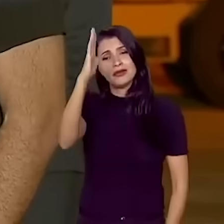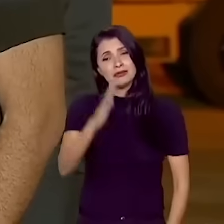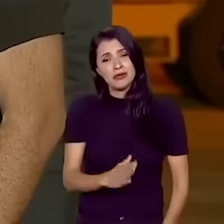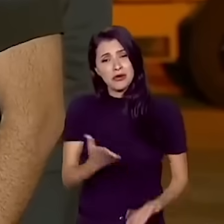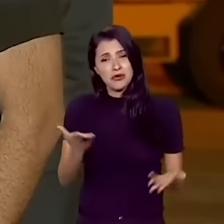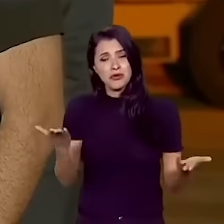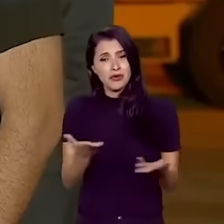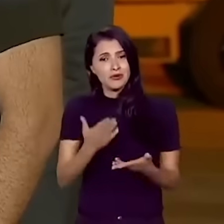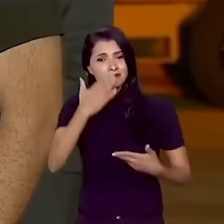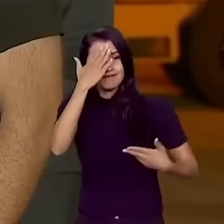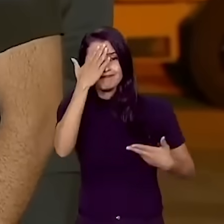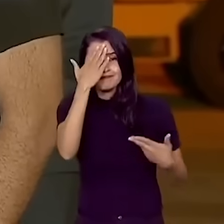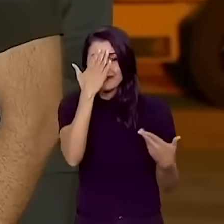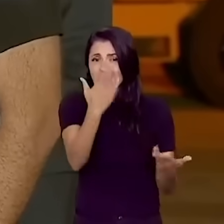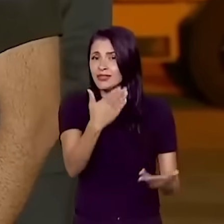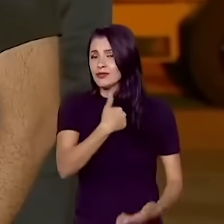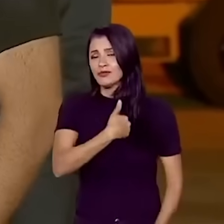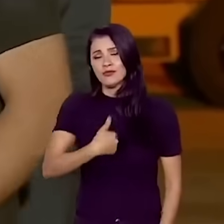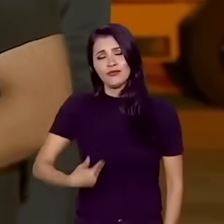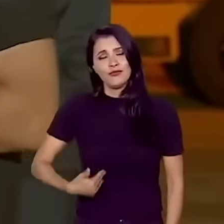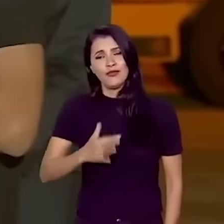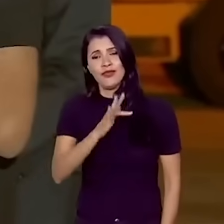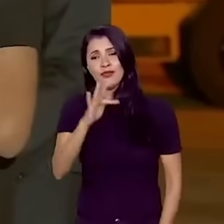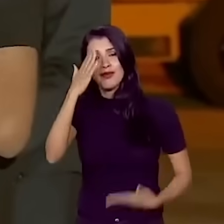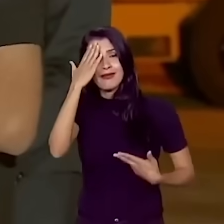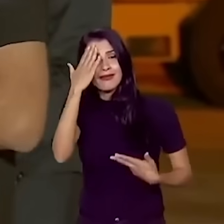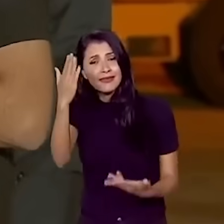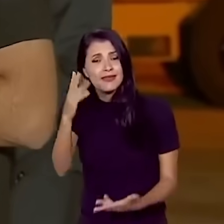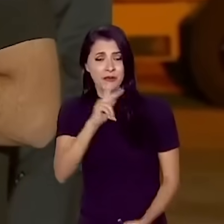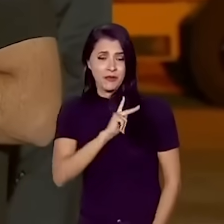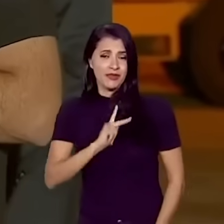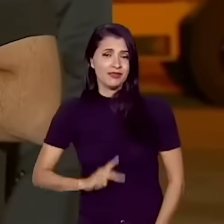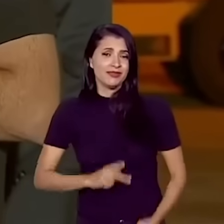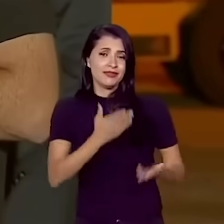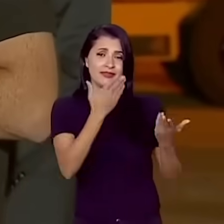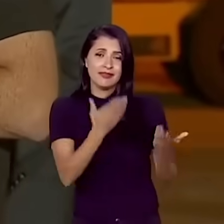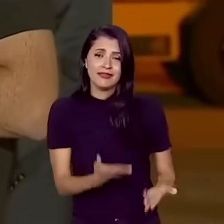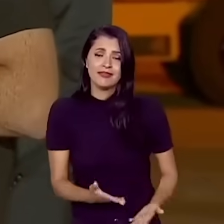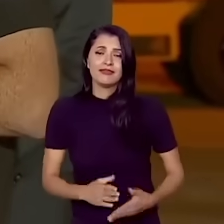e eu agradeço muito o governo federal e a presidente,